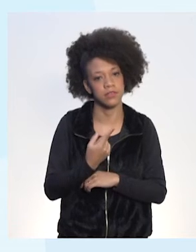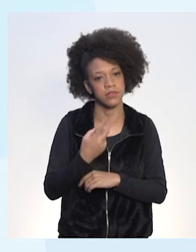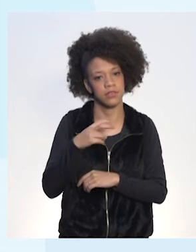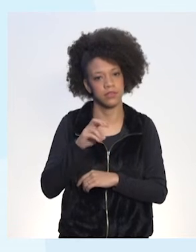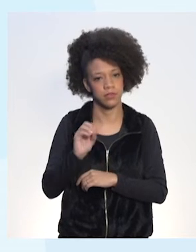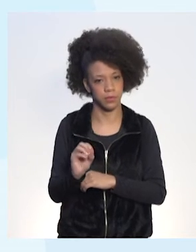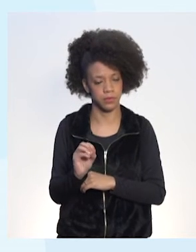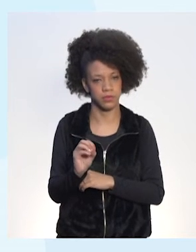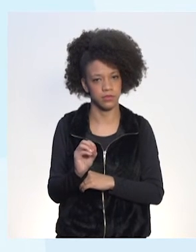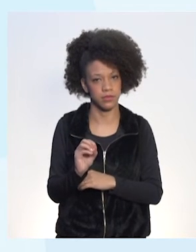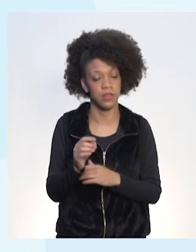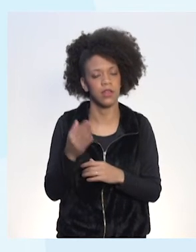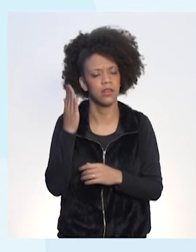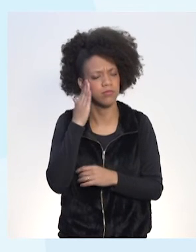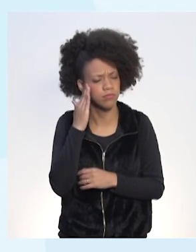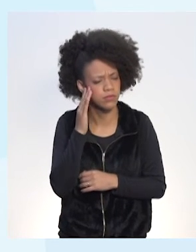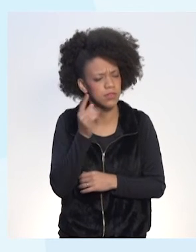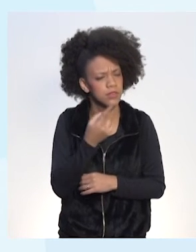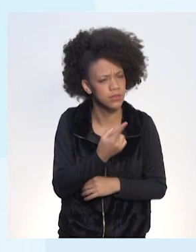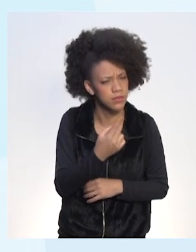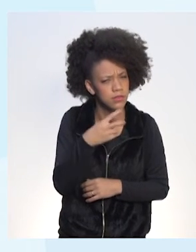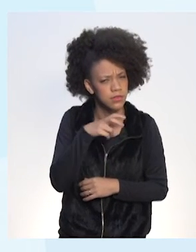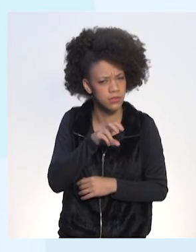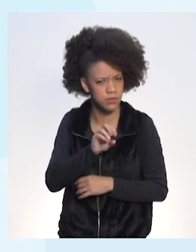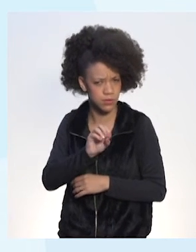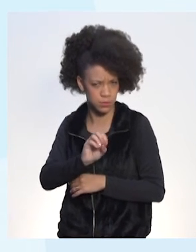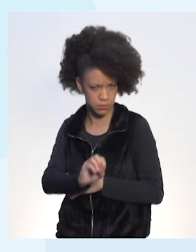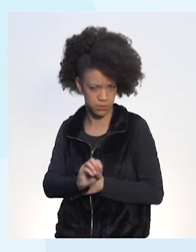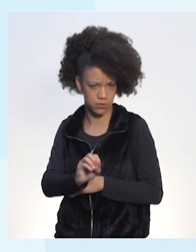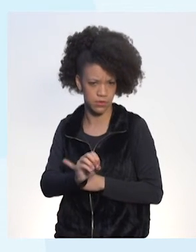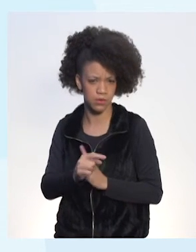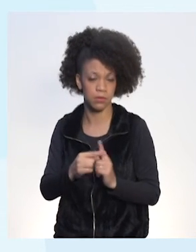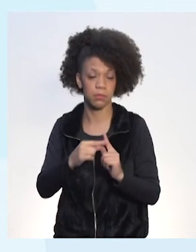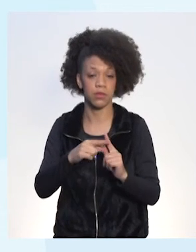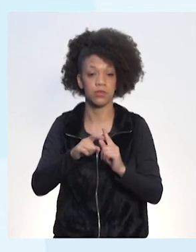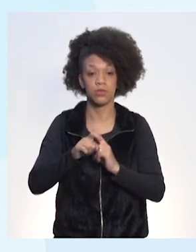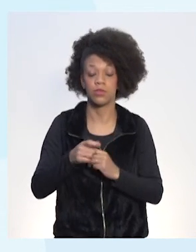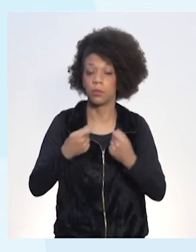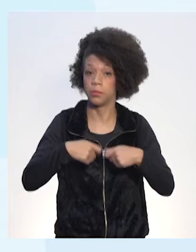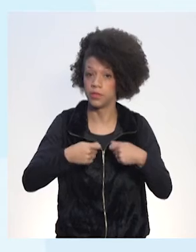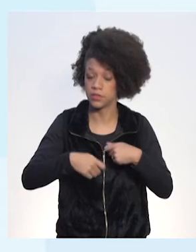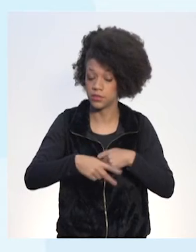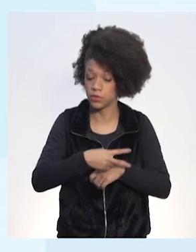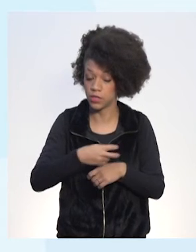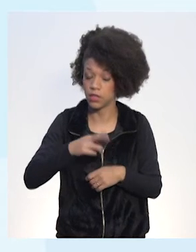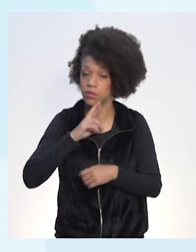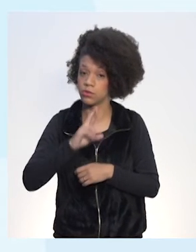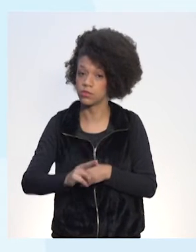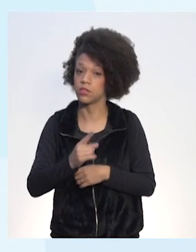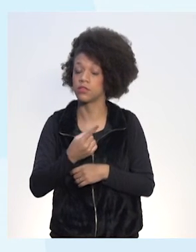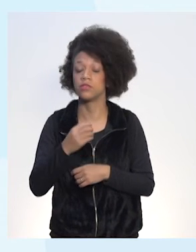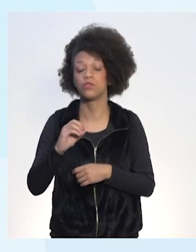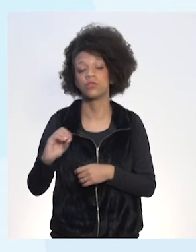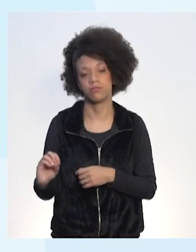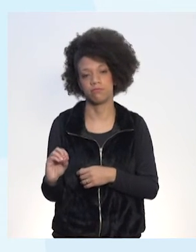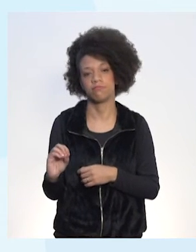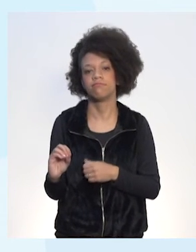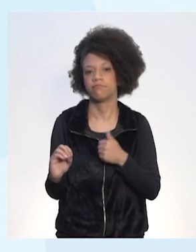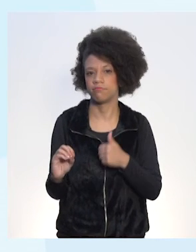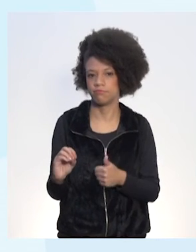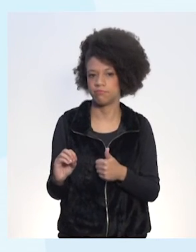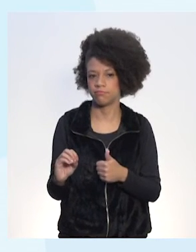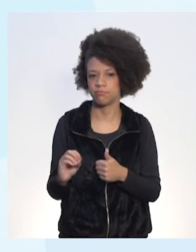150. Eu sei que esse 150 mais o x tem que dar 180. Ok.